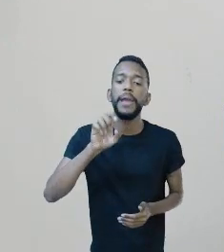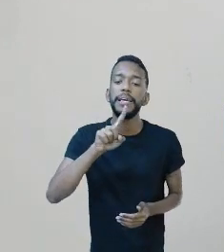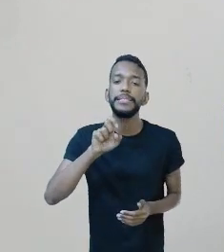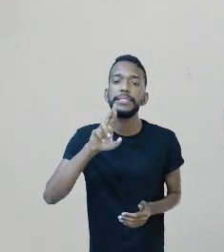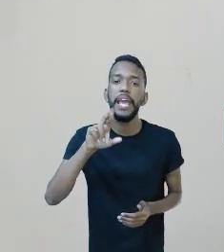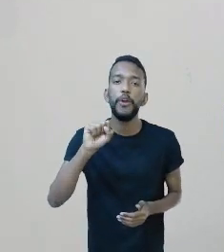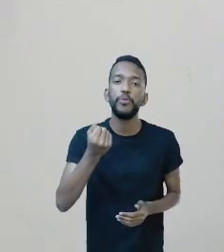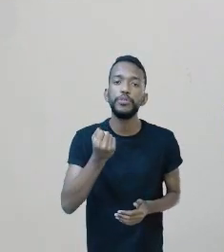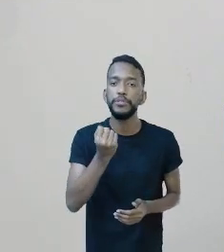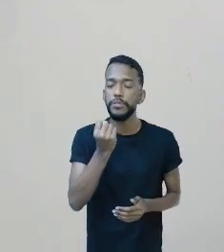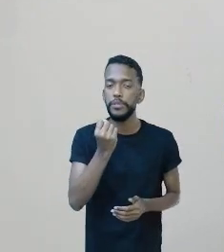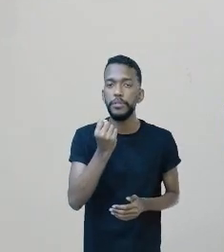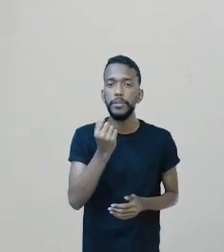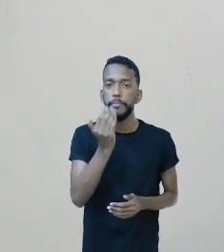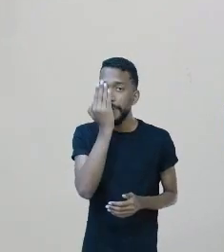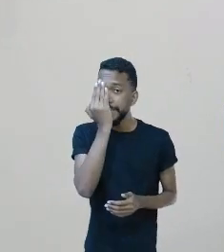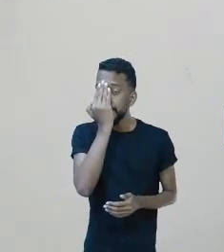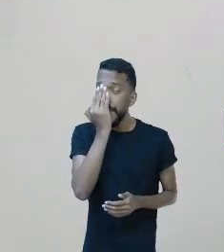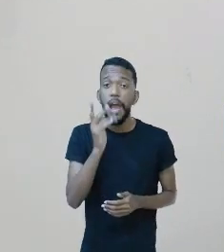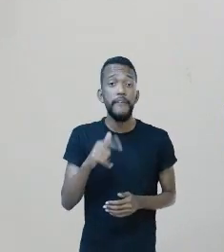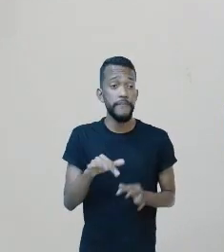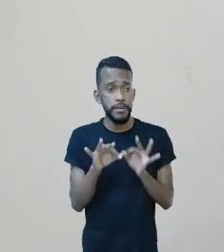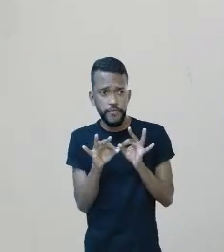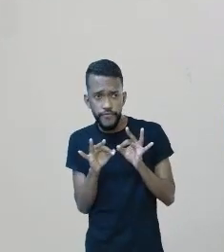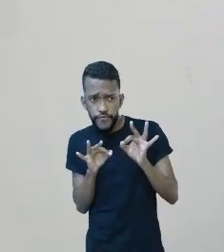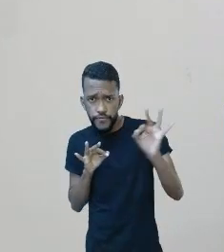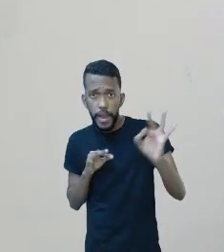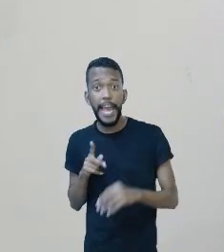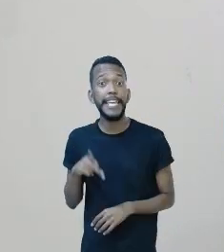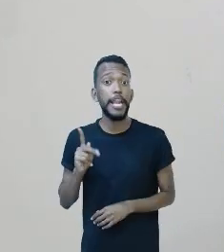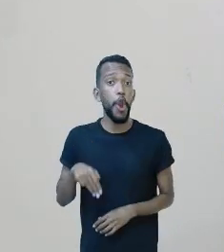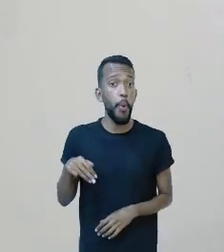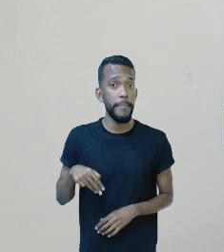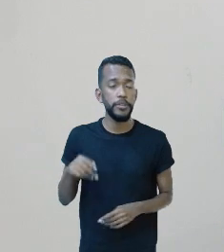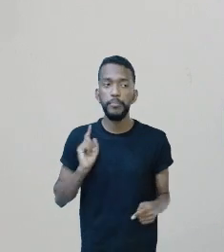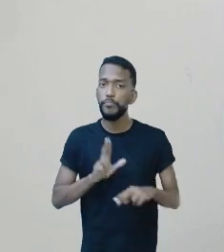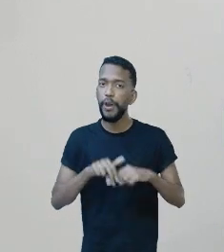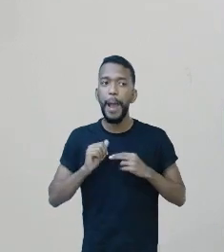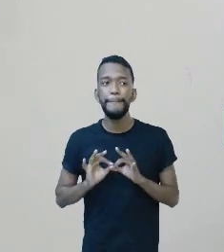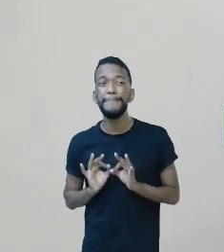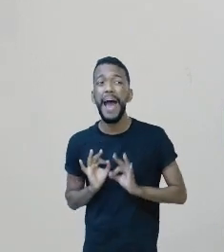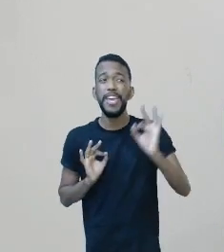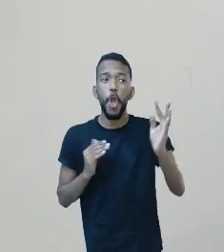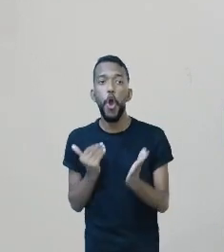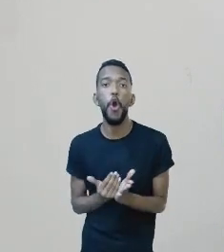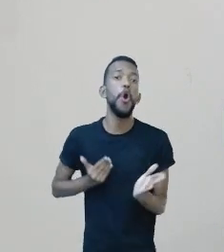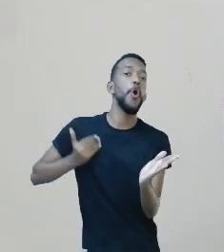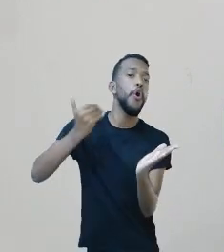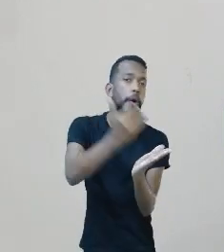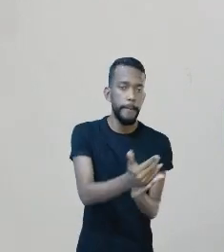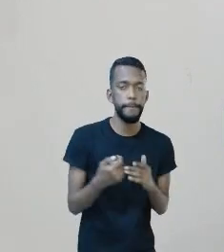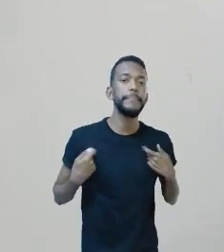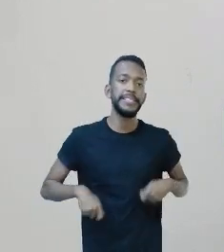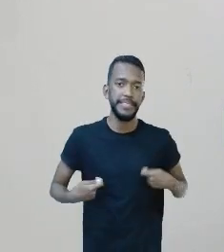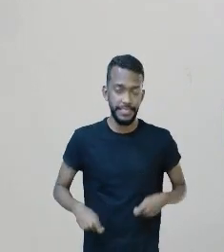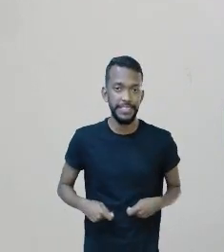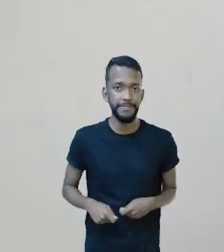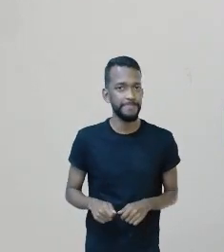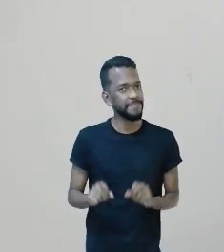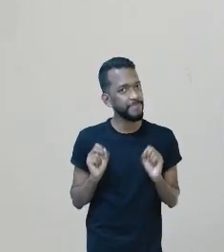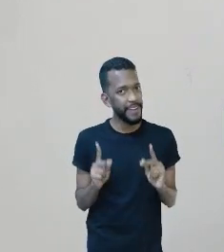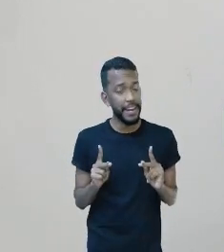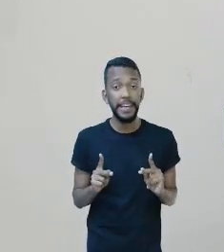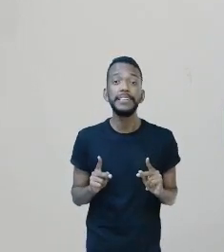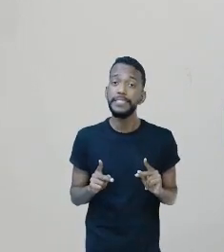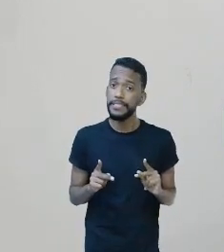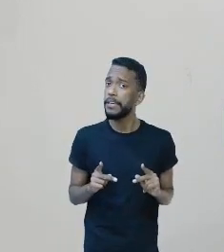medir em quilômetros, porque são distâncias maiores. Então, eu também preciso de uma unidade de medida maior. Beleza?